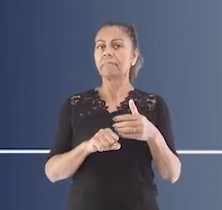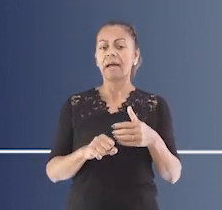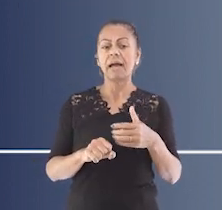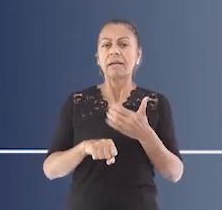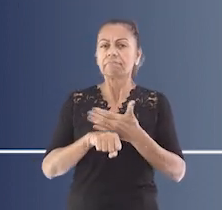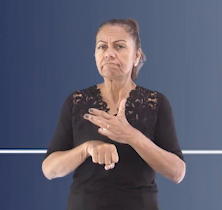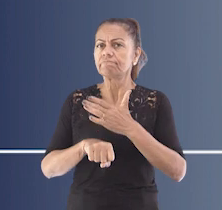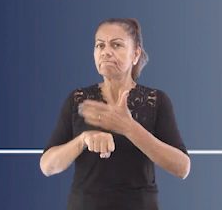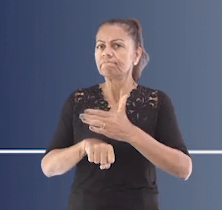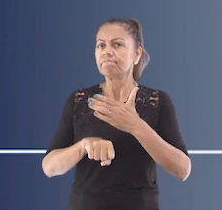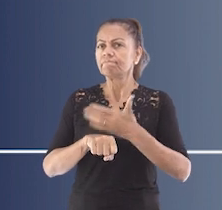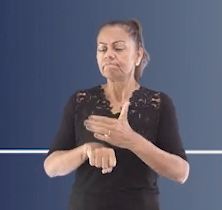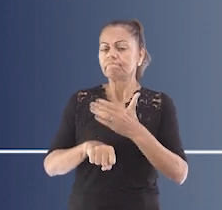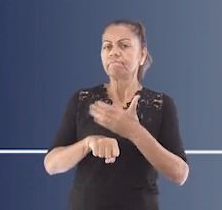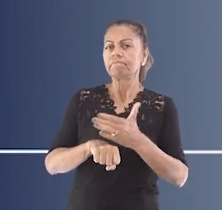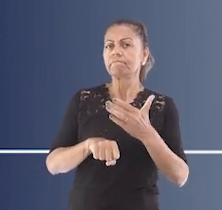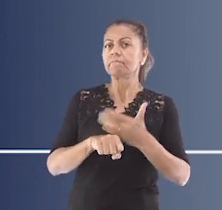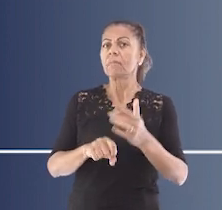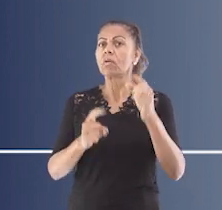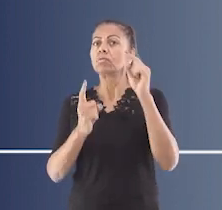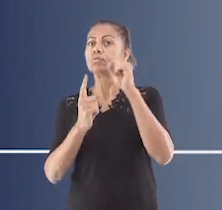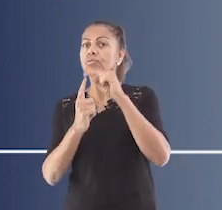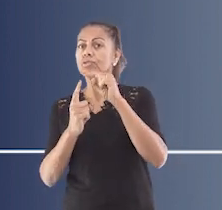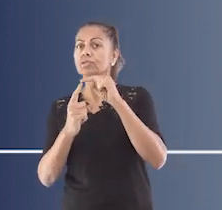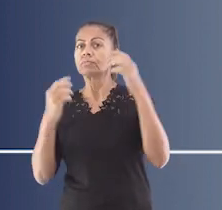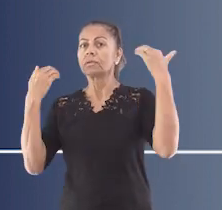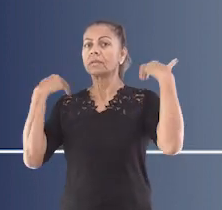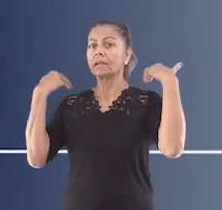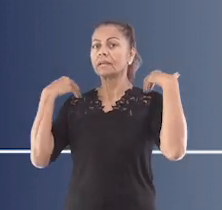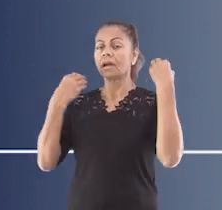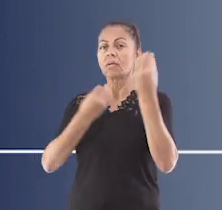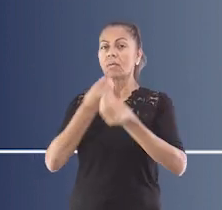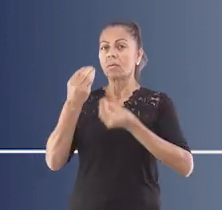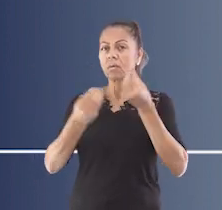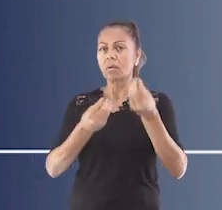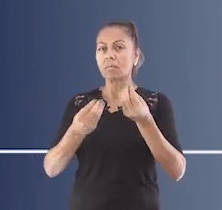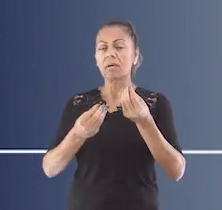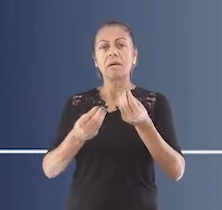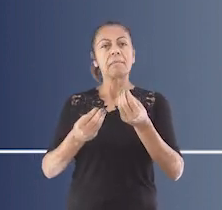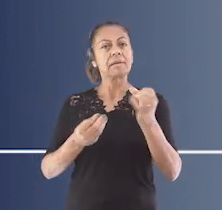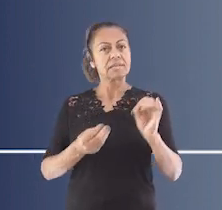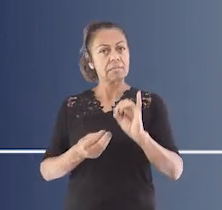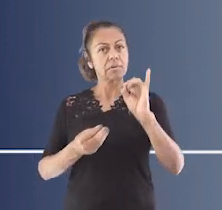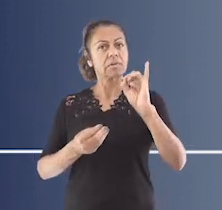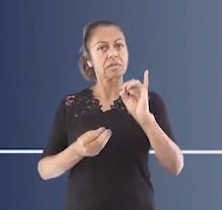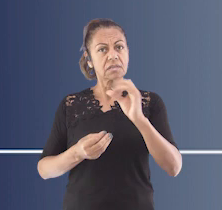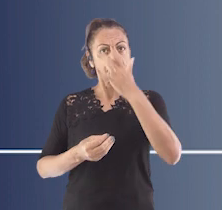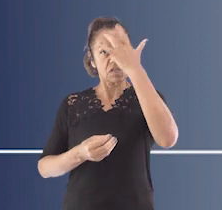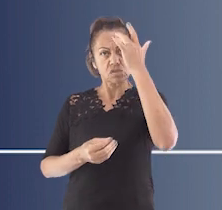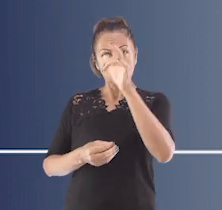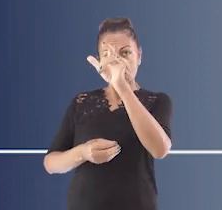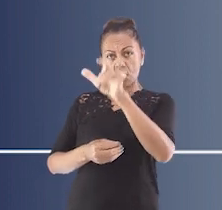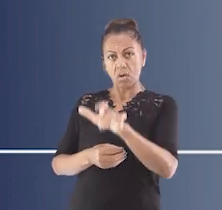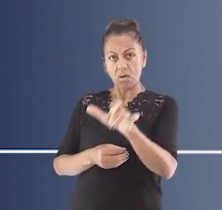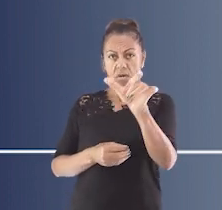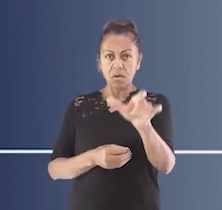Sendo necessário adequar o estilo de vida, a dieta, a frequência,